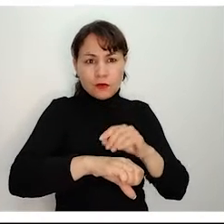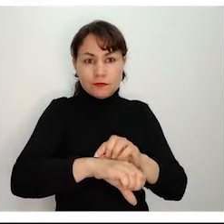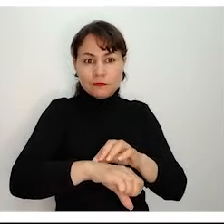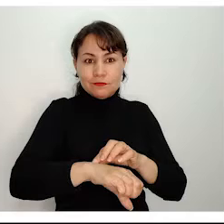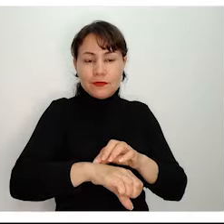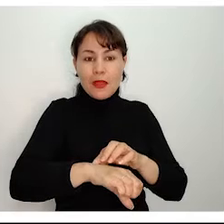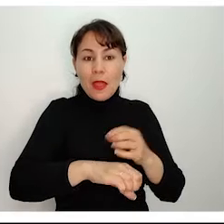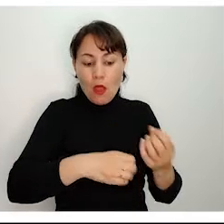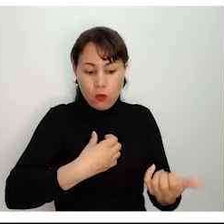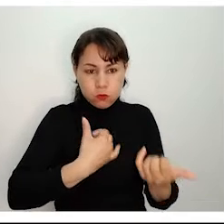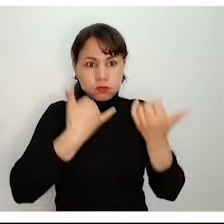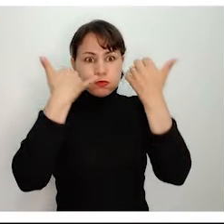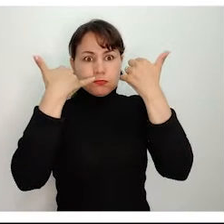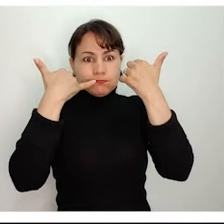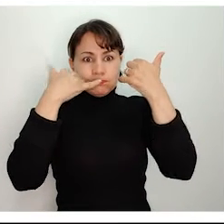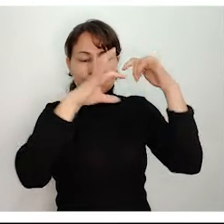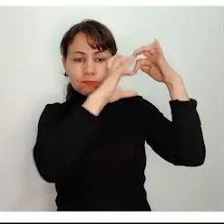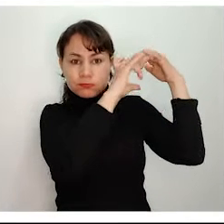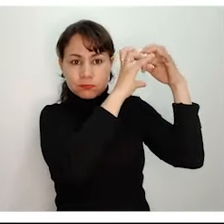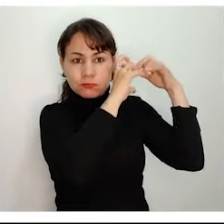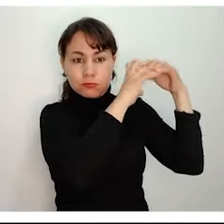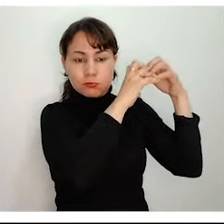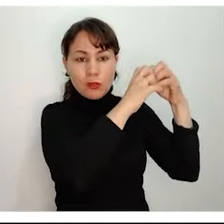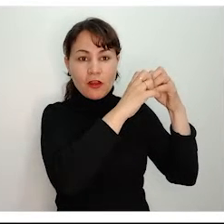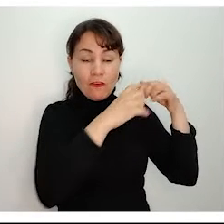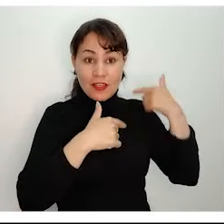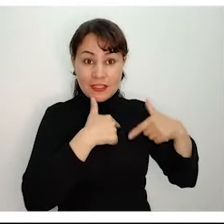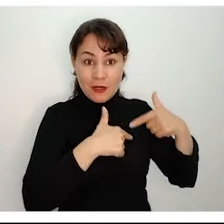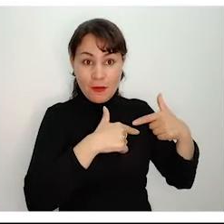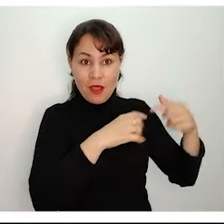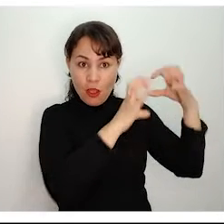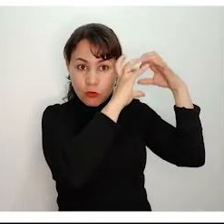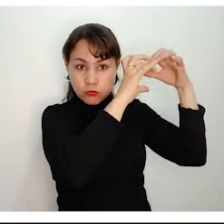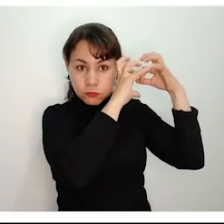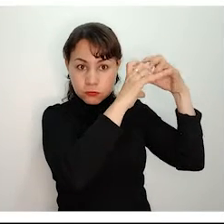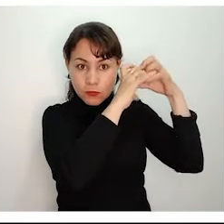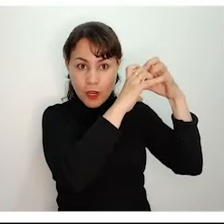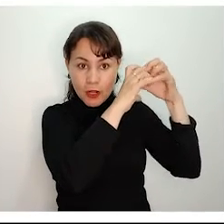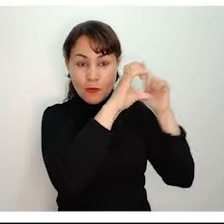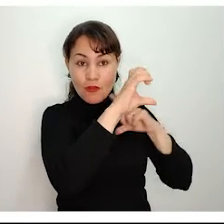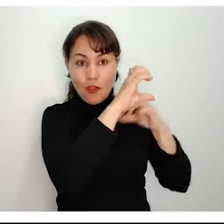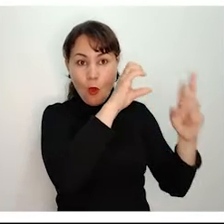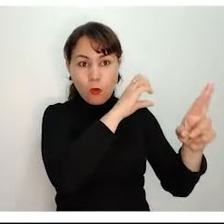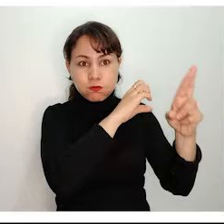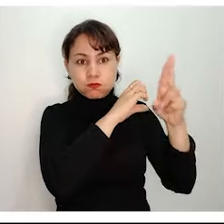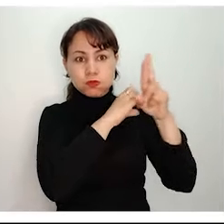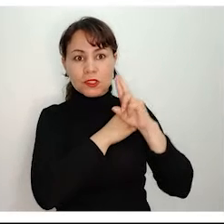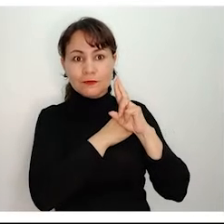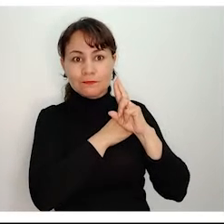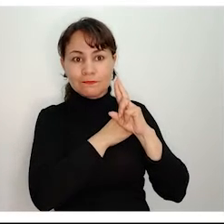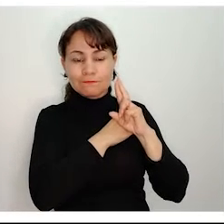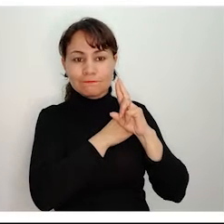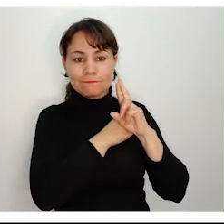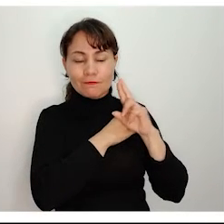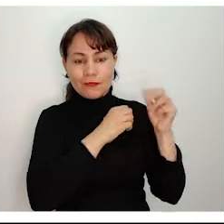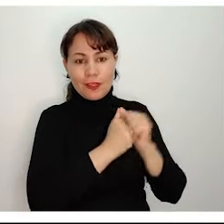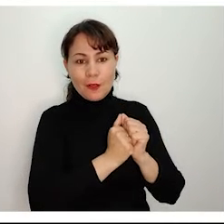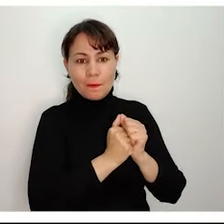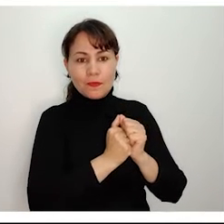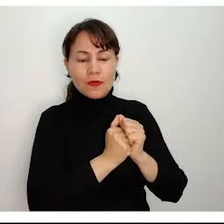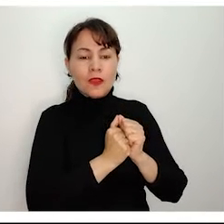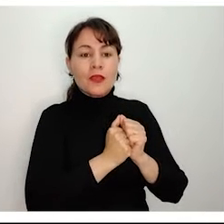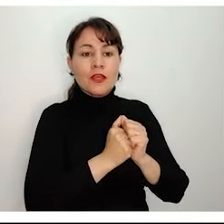por exemplo, essa informação vai para dentro do cérebro dela, vai ser trabalhada ali e vai gerar uma resposta. E